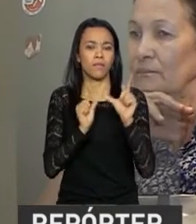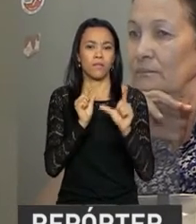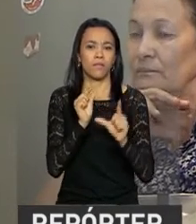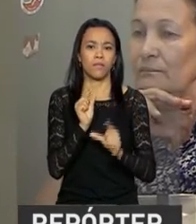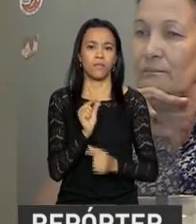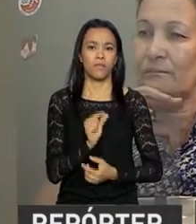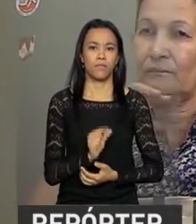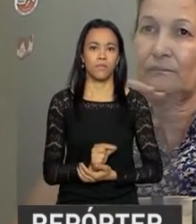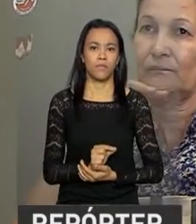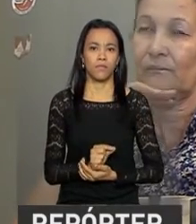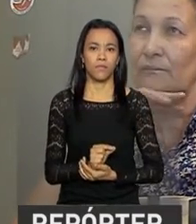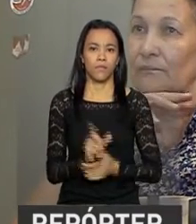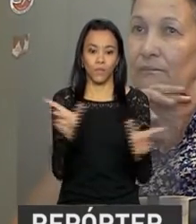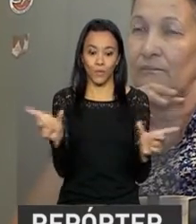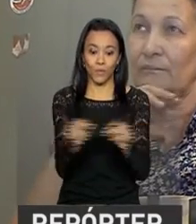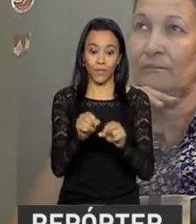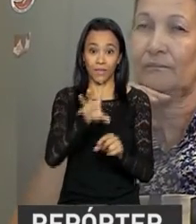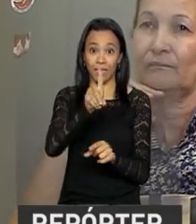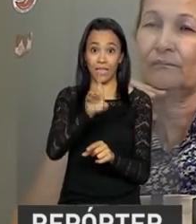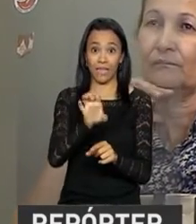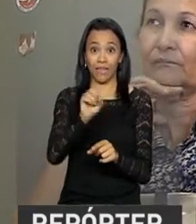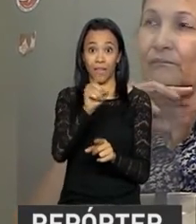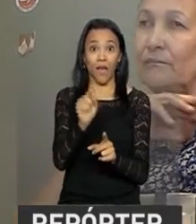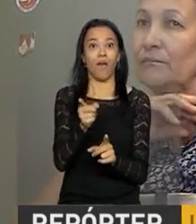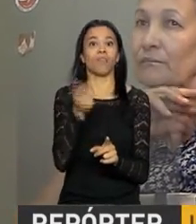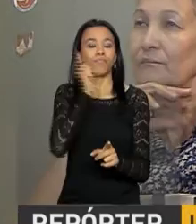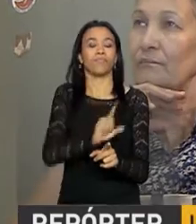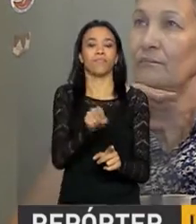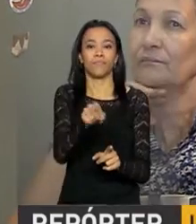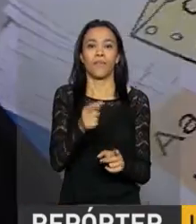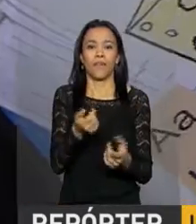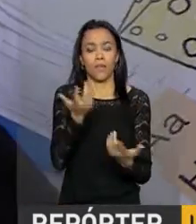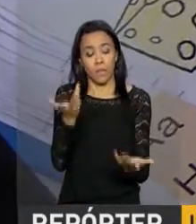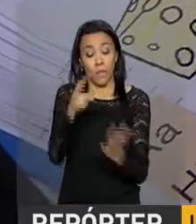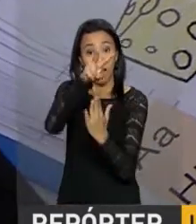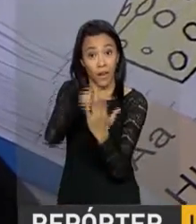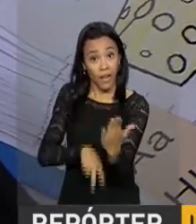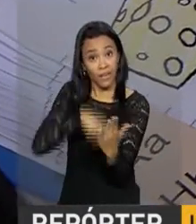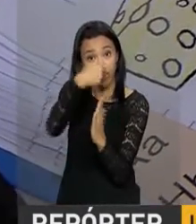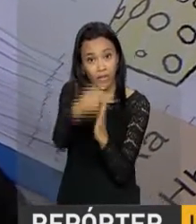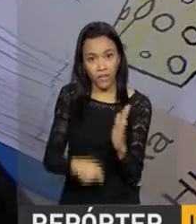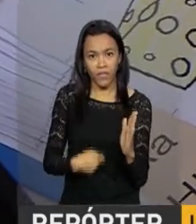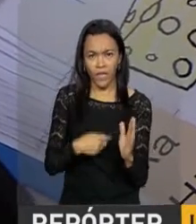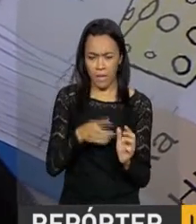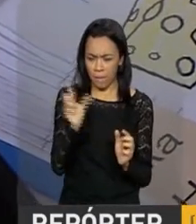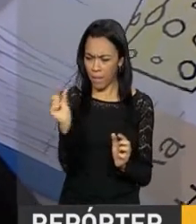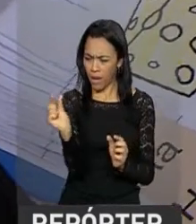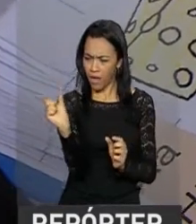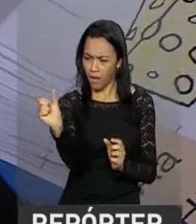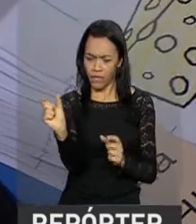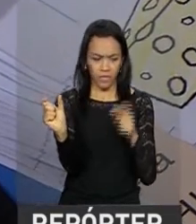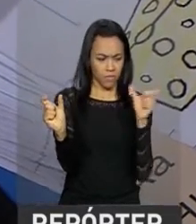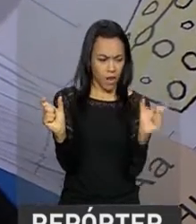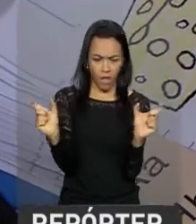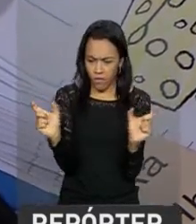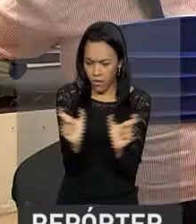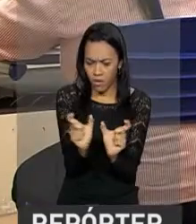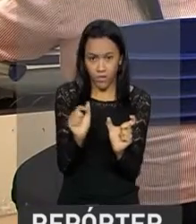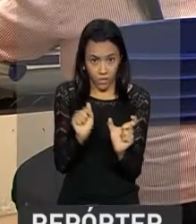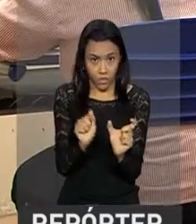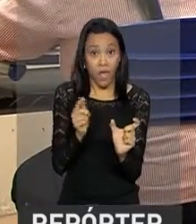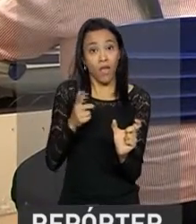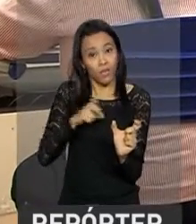da london ler e escrever é mais que juntar letras em palavras é ter a